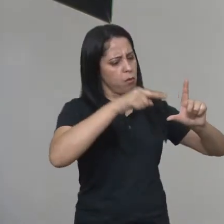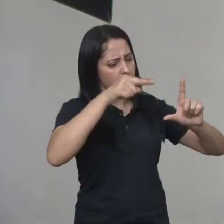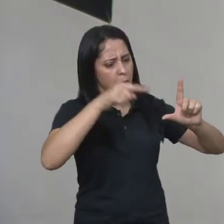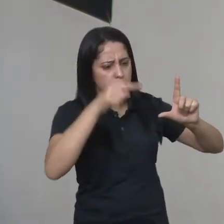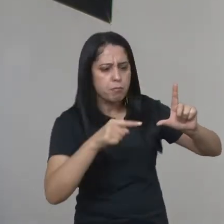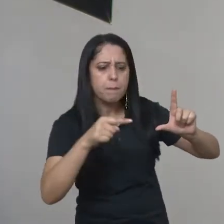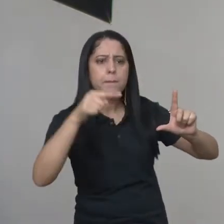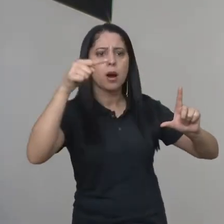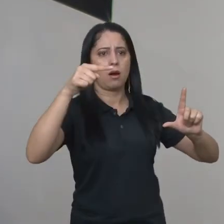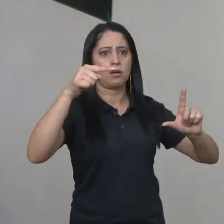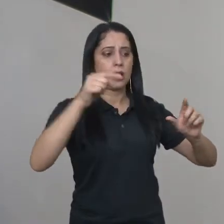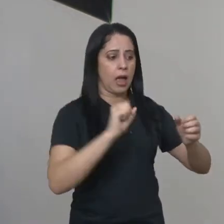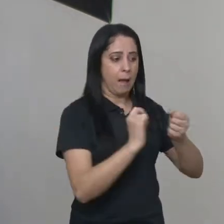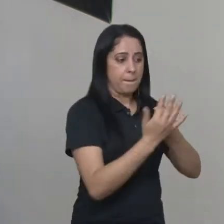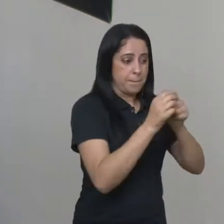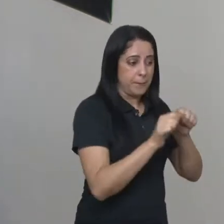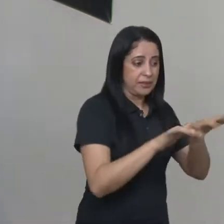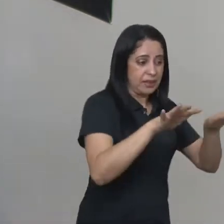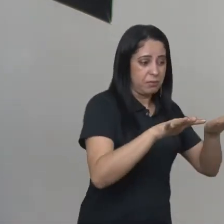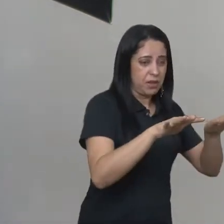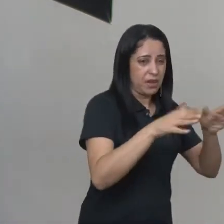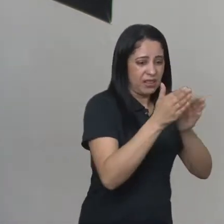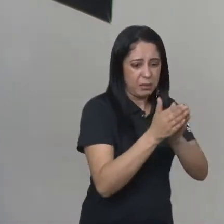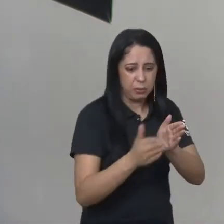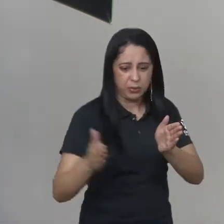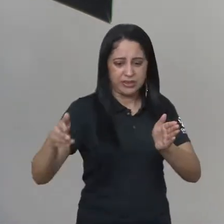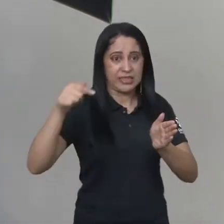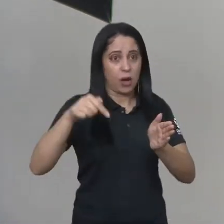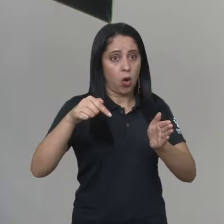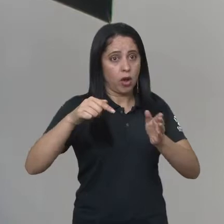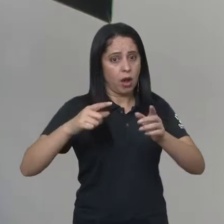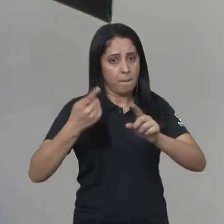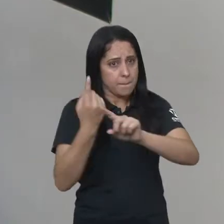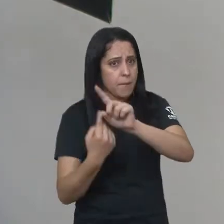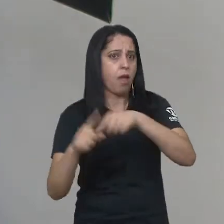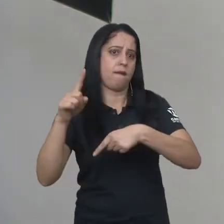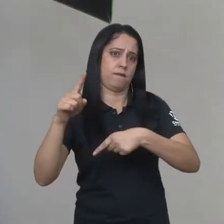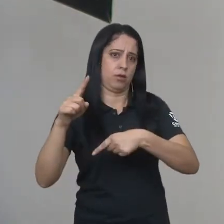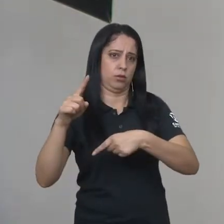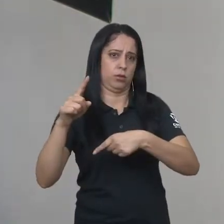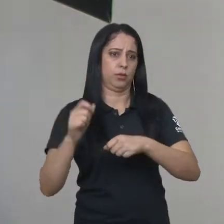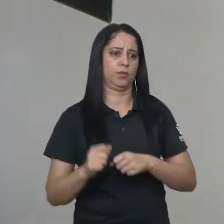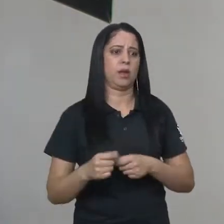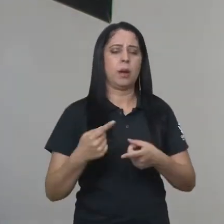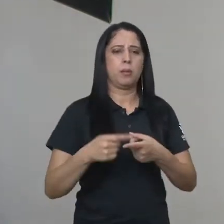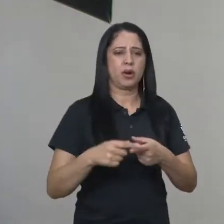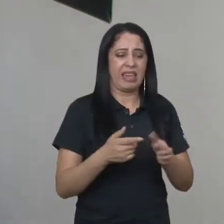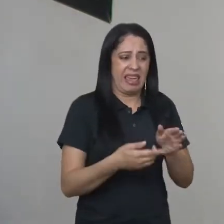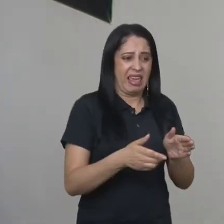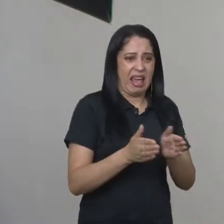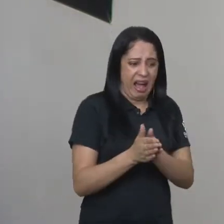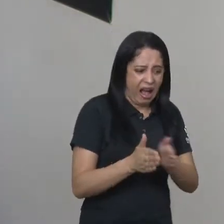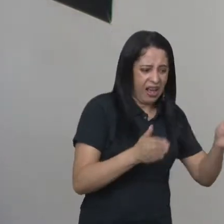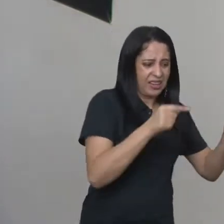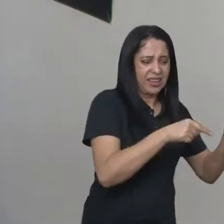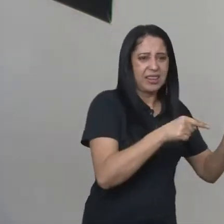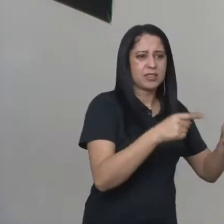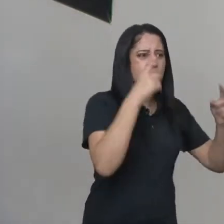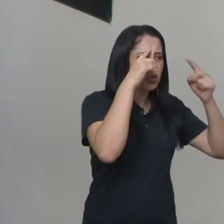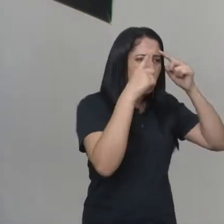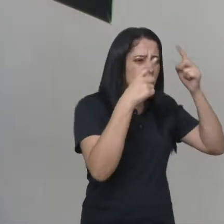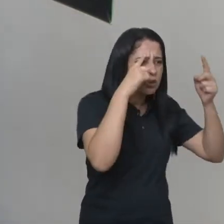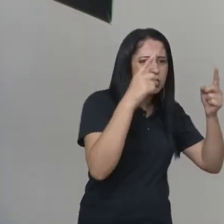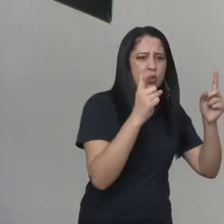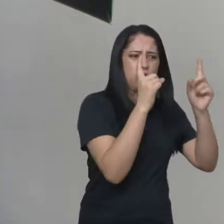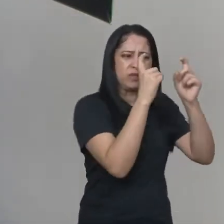processo pós-pandemia, né? No que deixou muito em dúvida como ia se comportar o mercado,